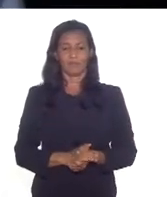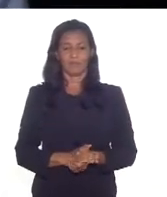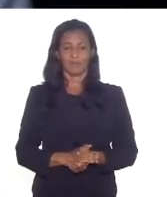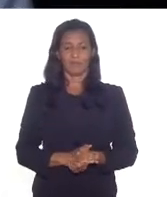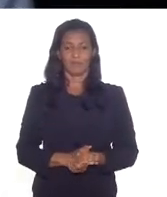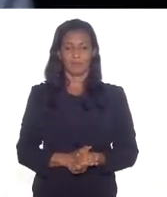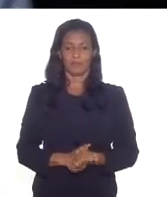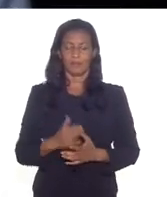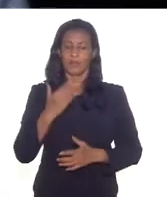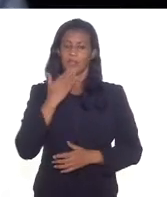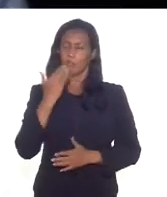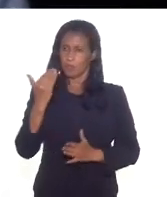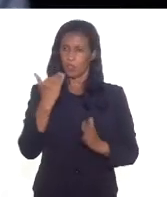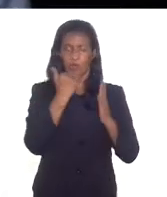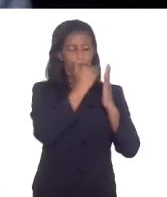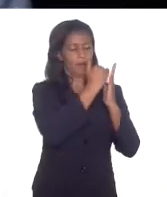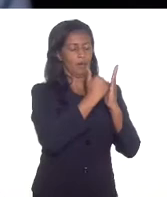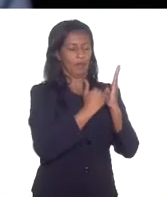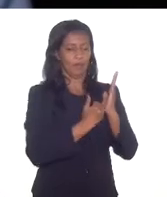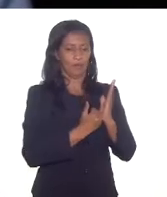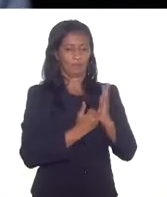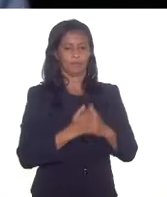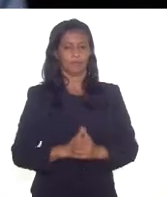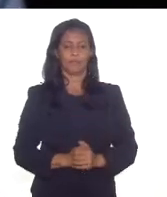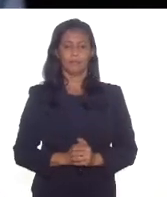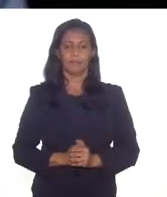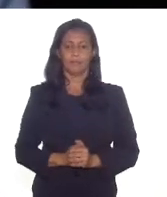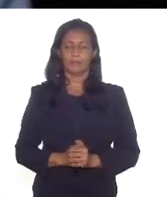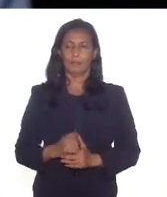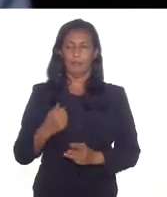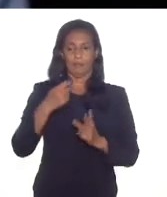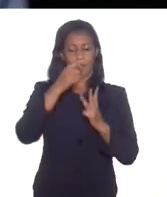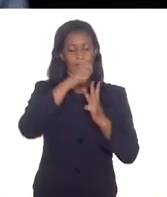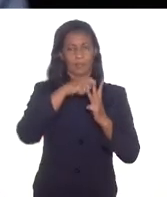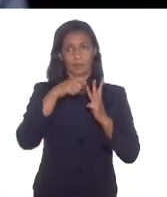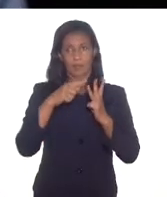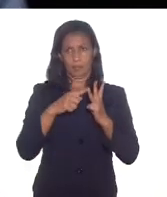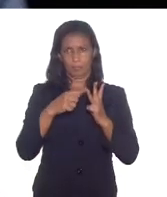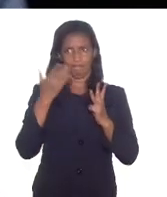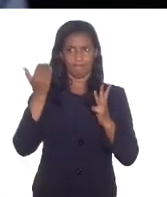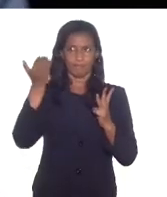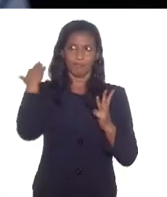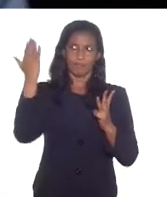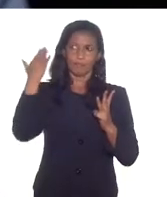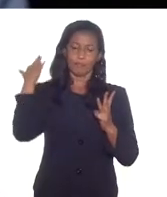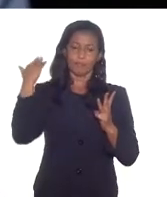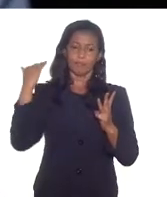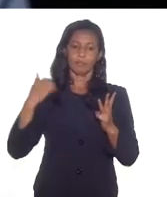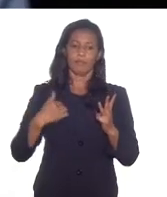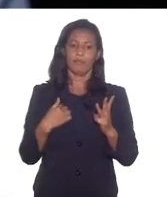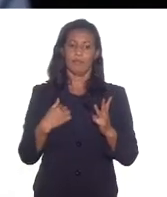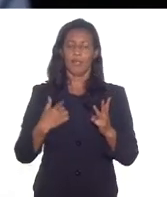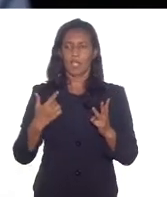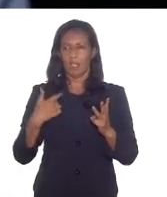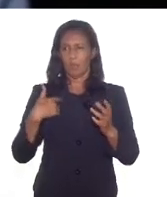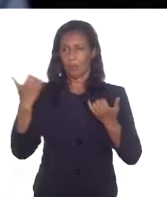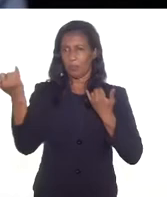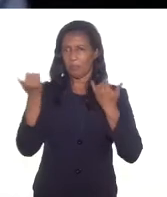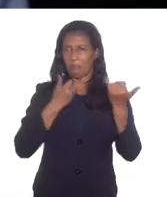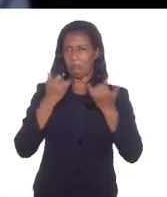eu pedi pela ordem. Há cerca de 3 meses atrás, eu fui difamado em